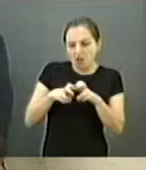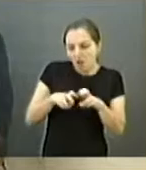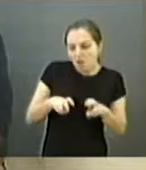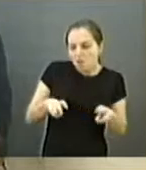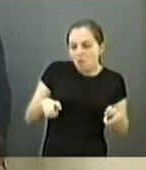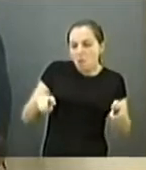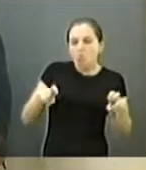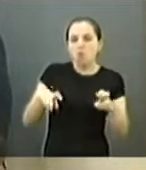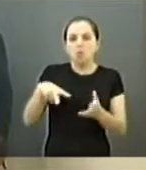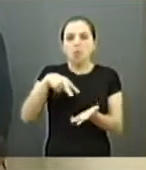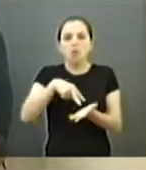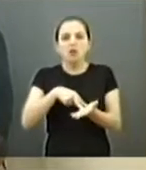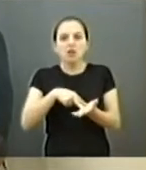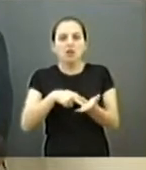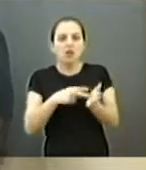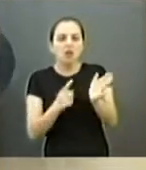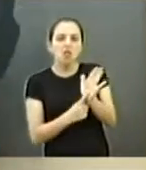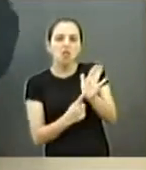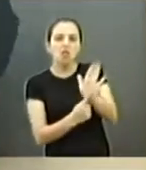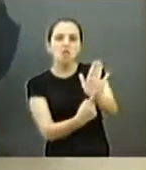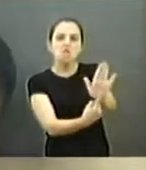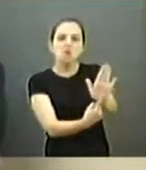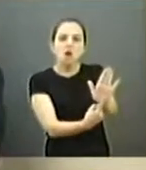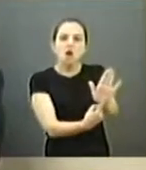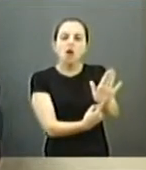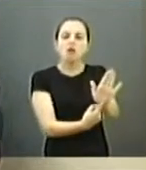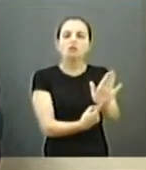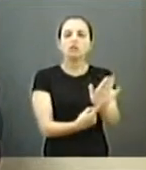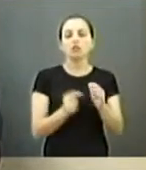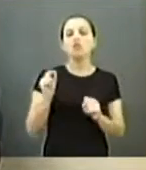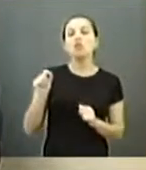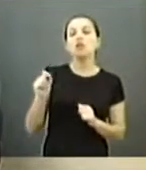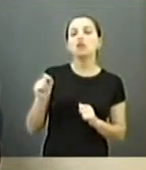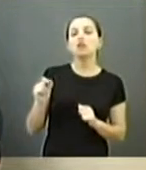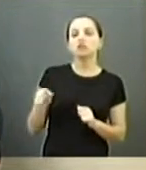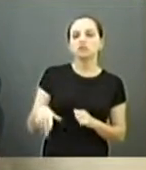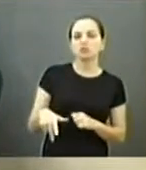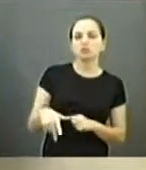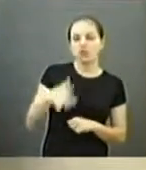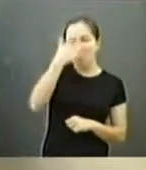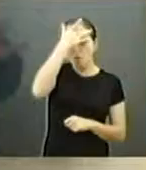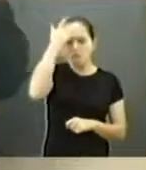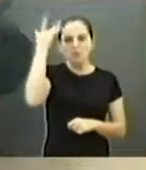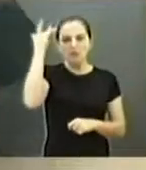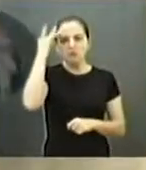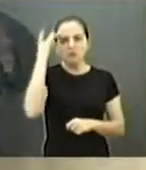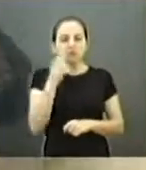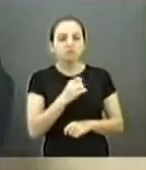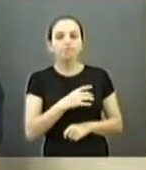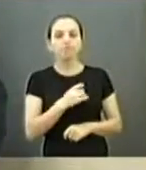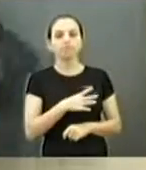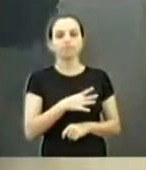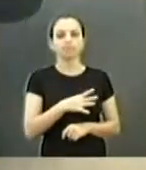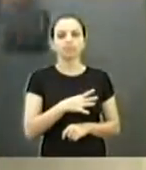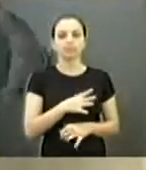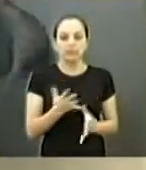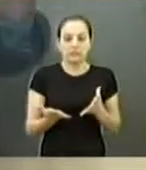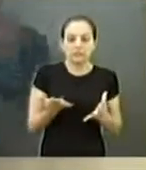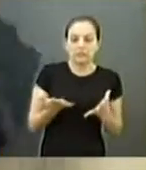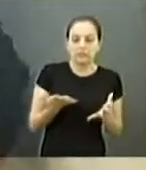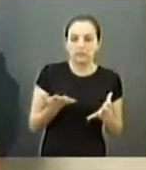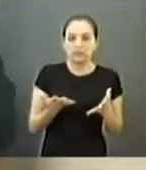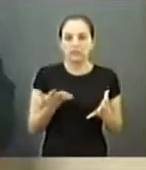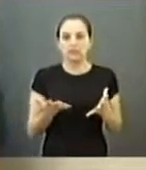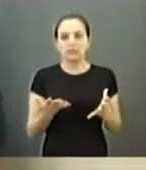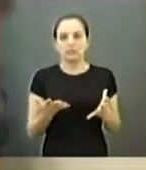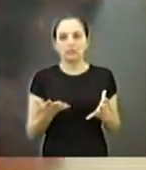fez. A pessoa que está lá insegura, totalmente agora desestabilizada, que a palavra agora forte